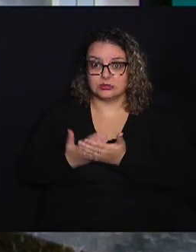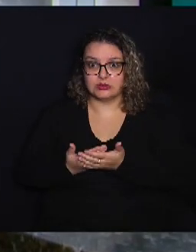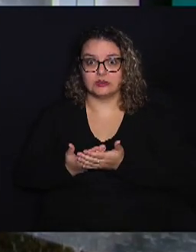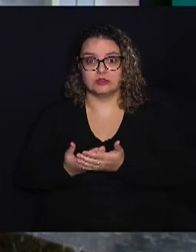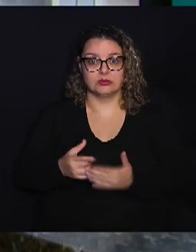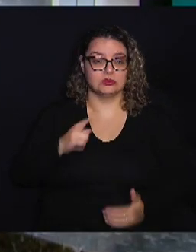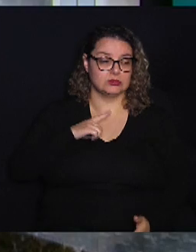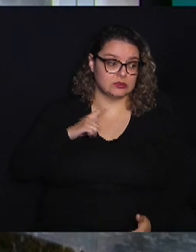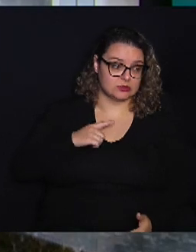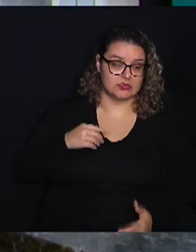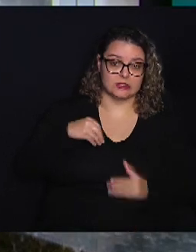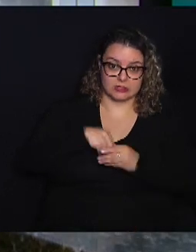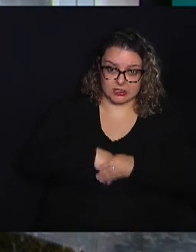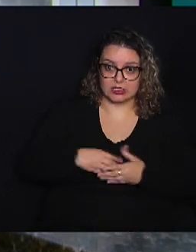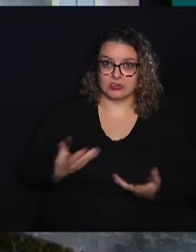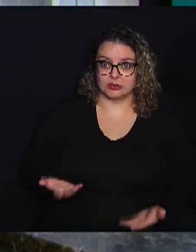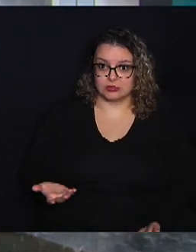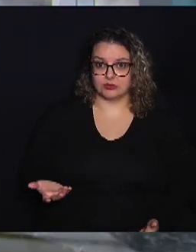presença desses